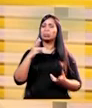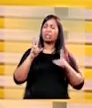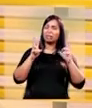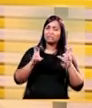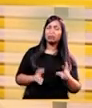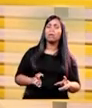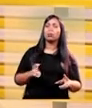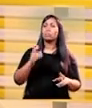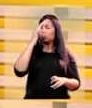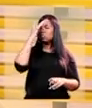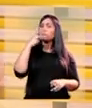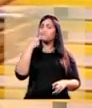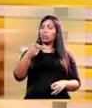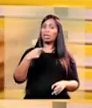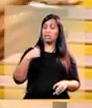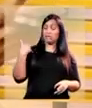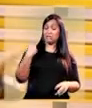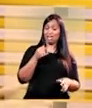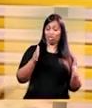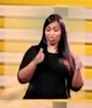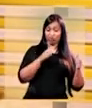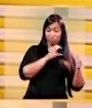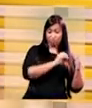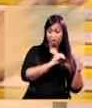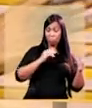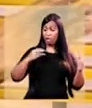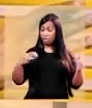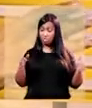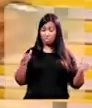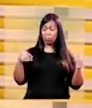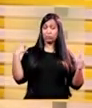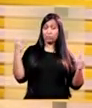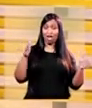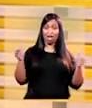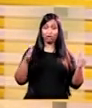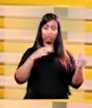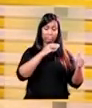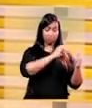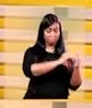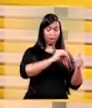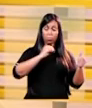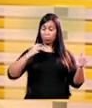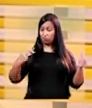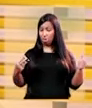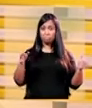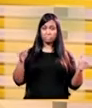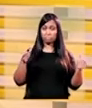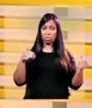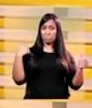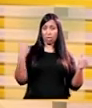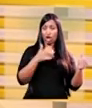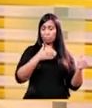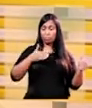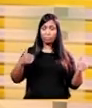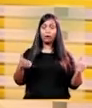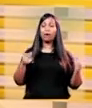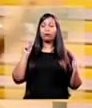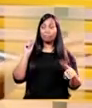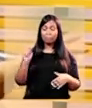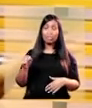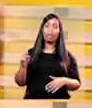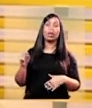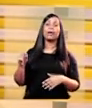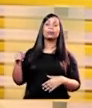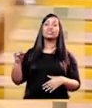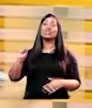questão, o doutor falou que eles preferem de 0 a 3 anos, né? 70% mais ou menos, né, doutor? De 0 a 3 anos, preferem as crianças. E